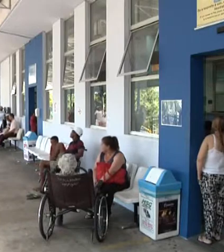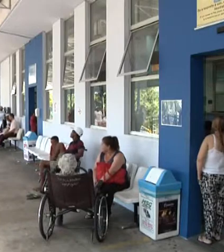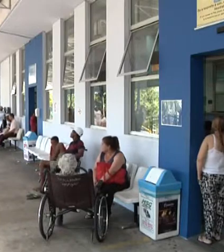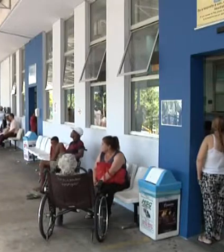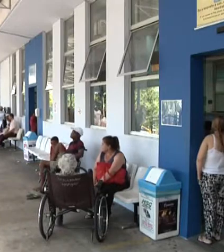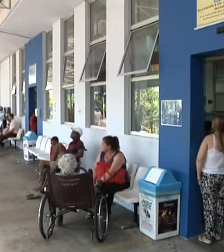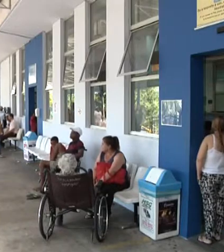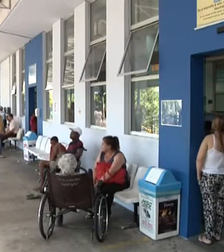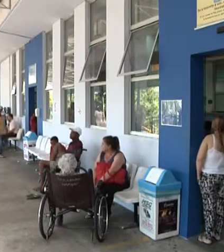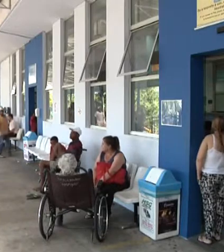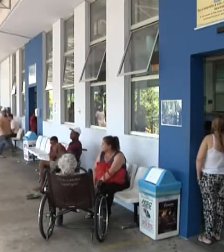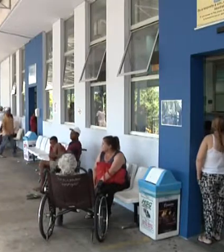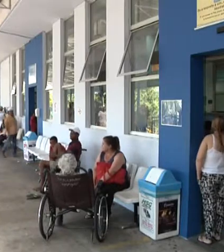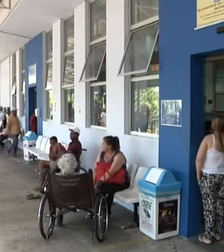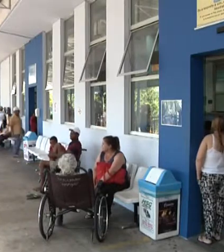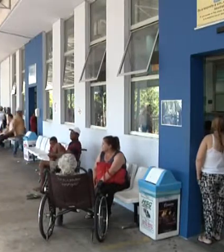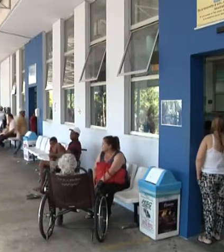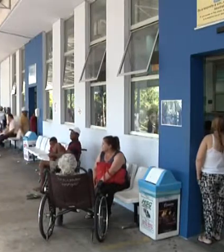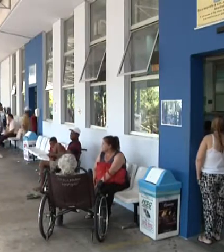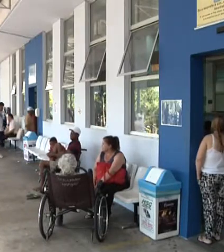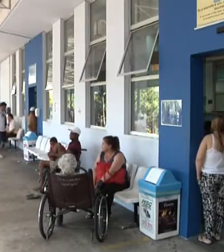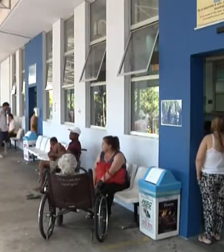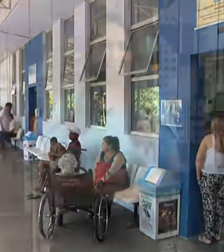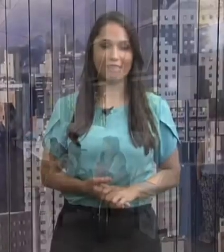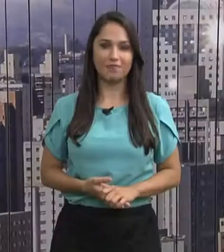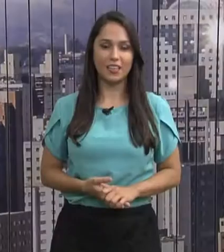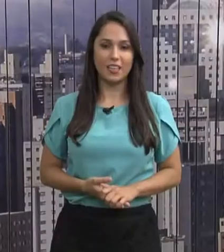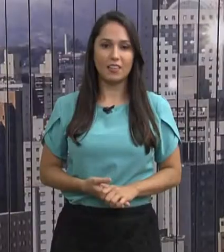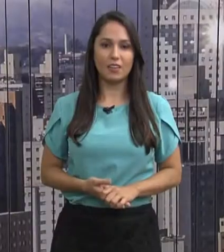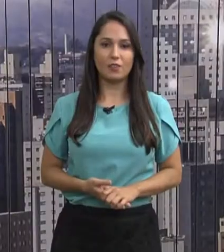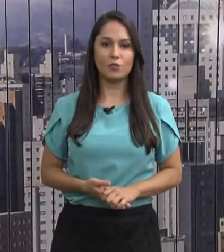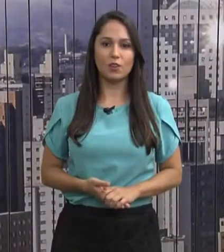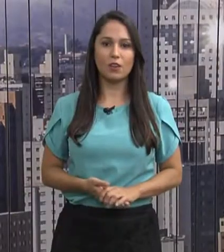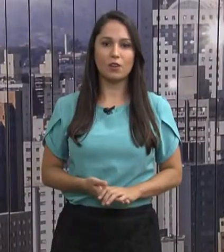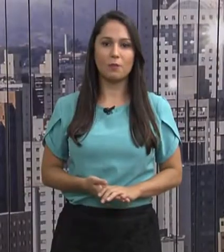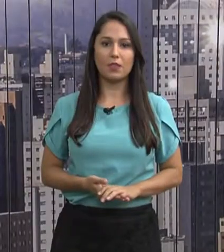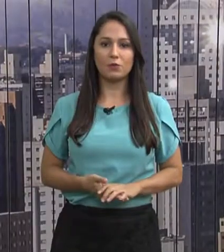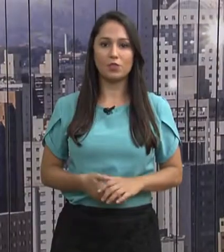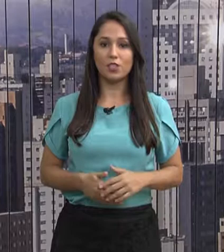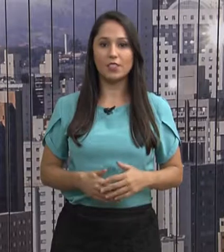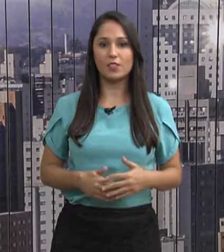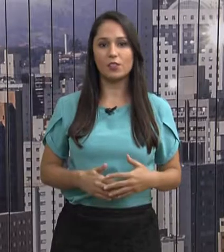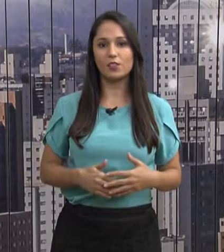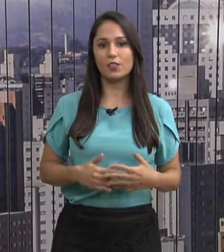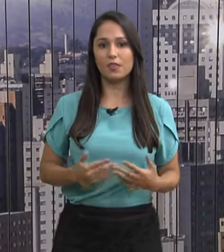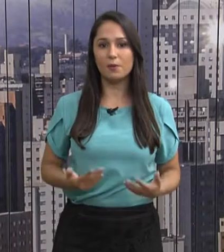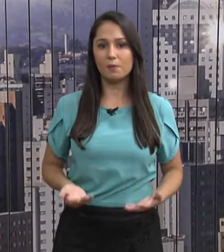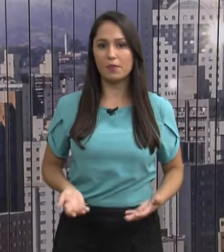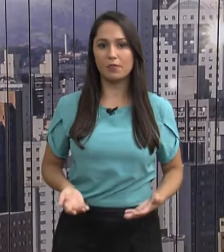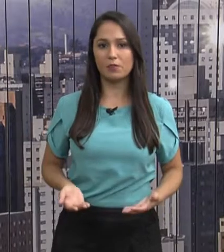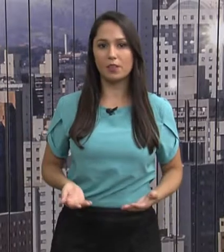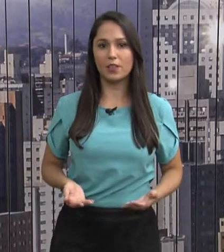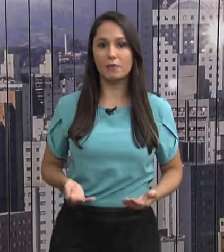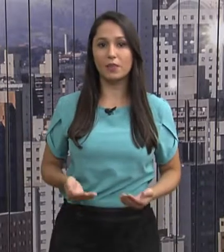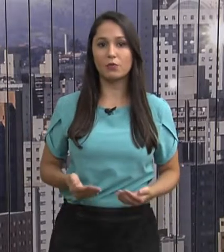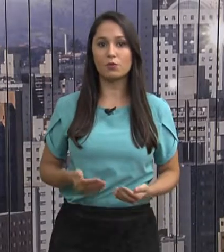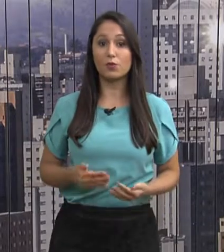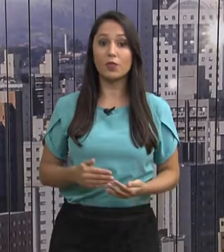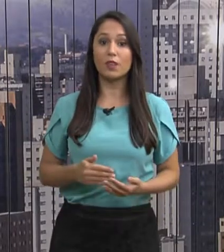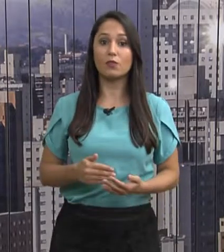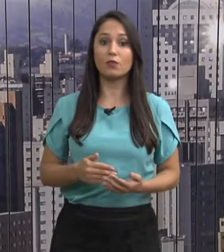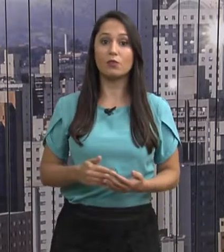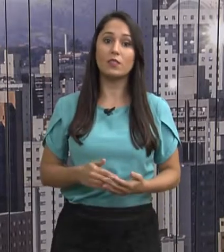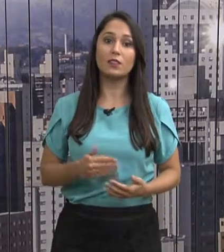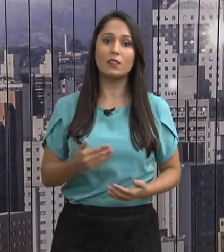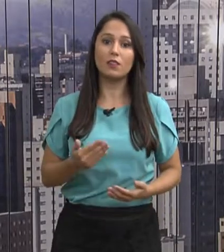em 4 de abril de 2017. E aqui no Jornal Câmara Notícia, a gente sempre apresenta os requerimentos que